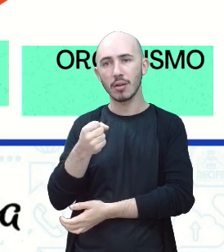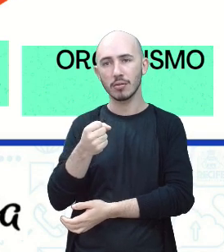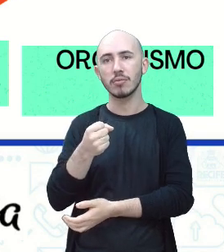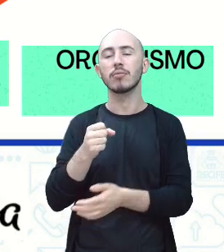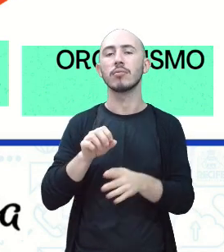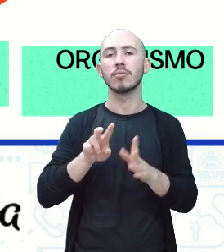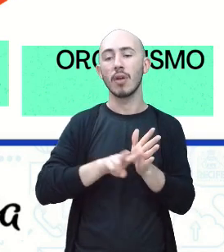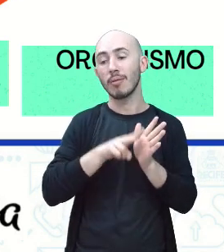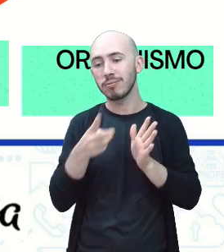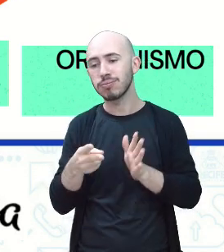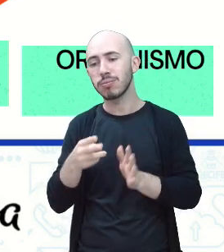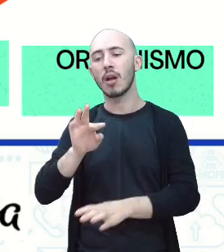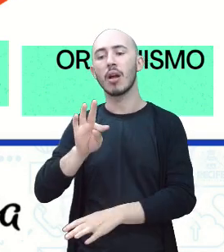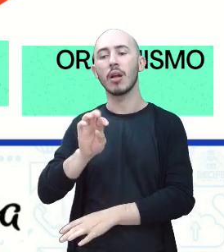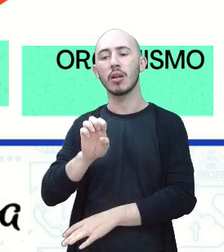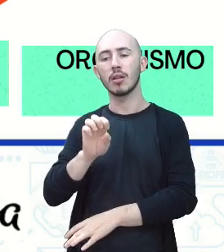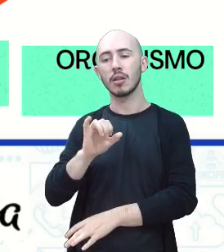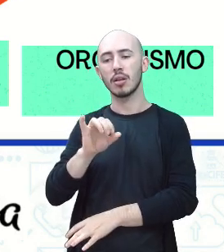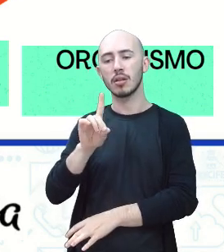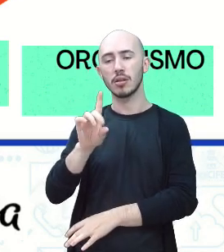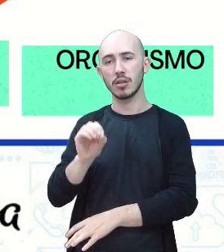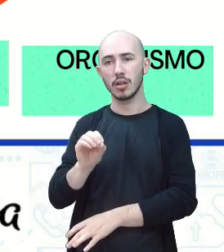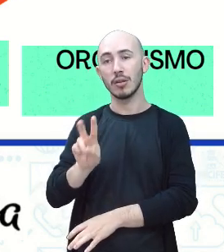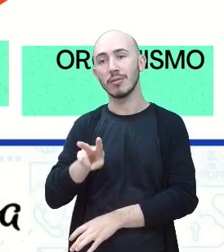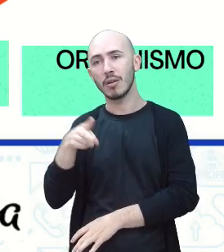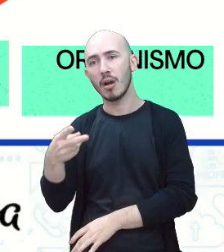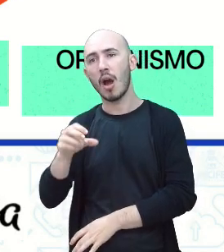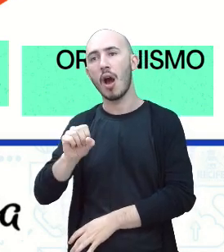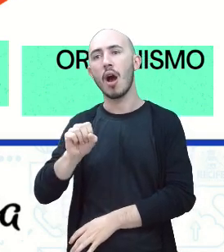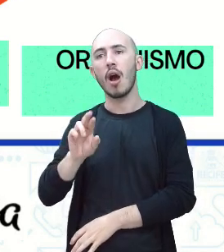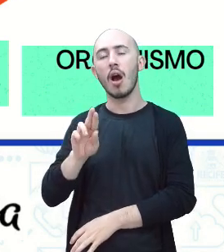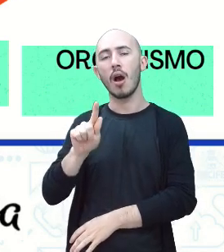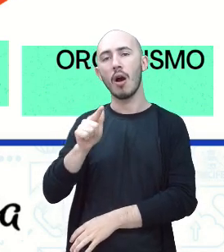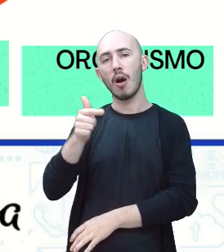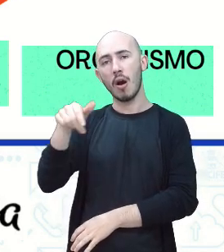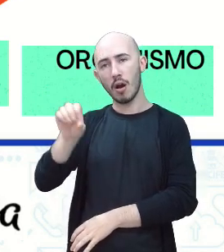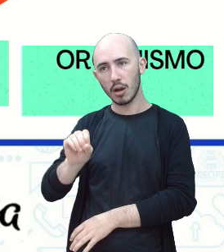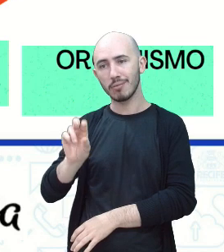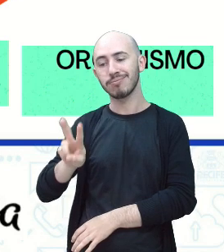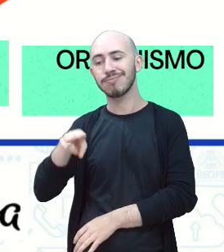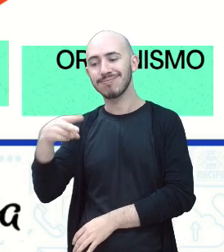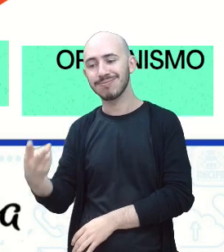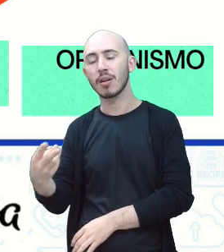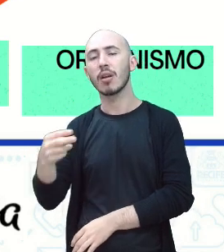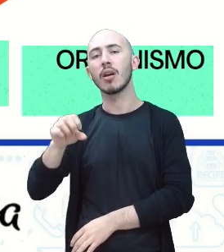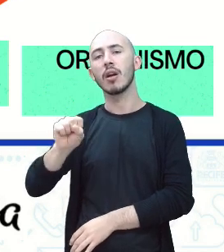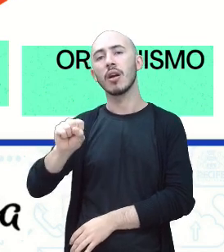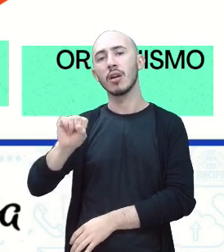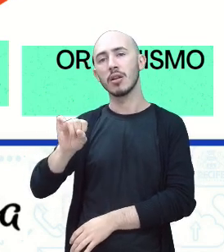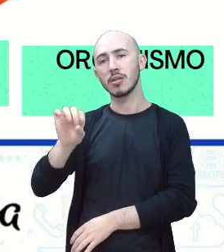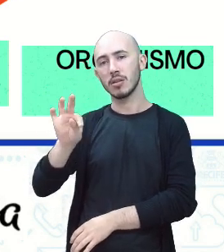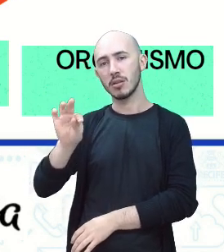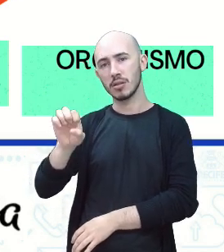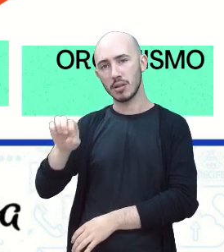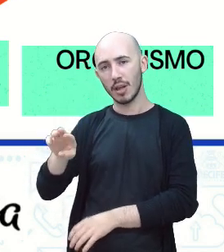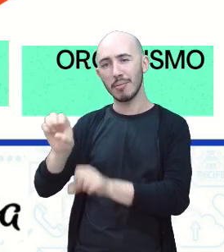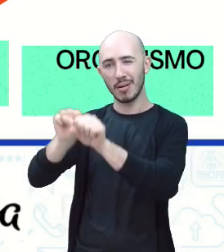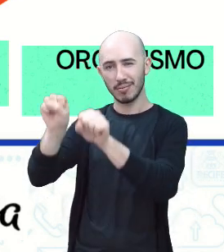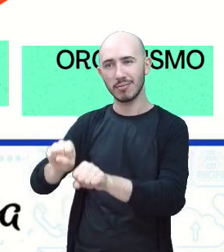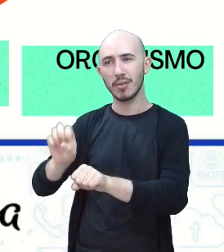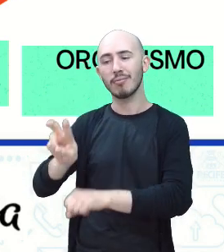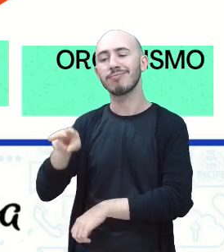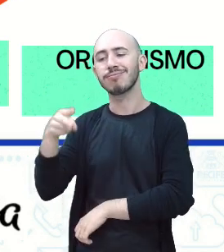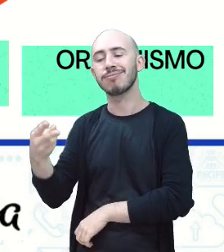tecidos vários tecidos formam os órgãos em conjunto formam os sistemas e